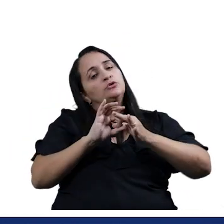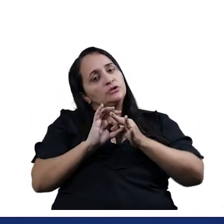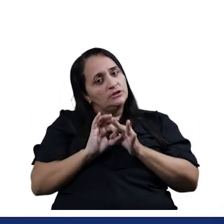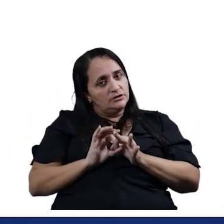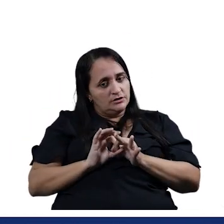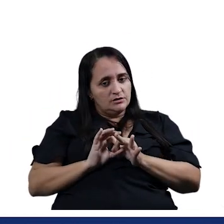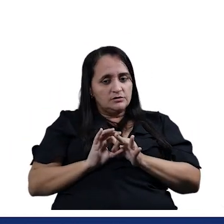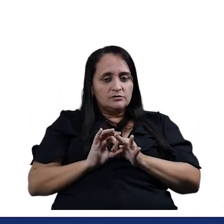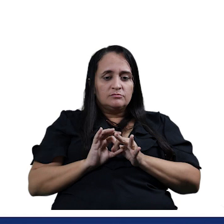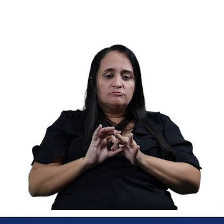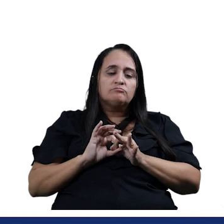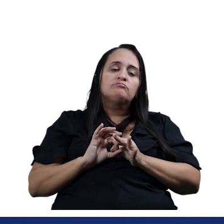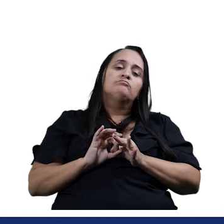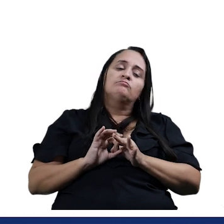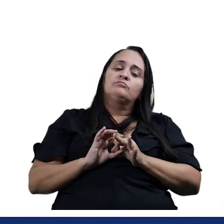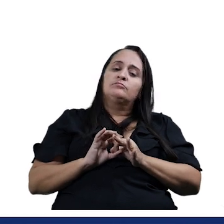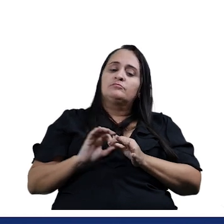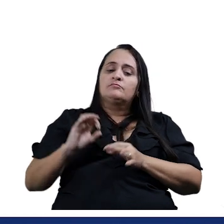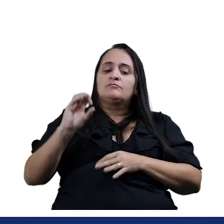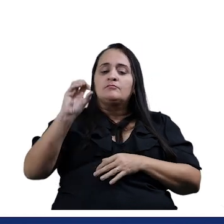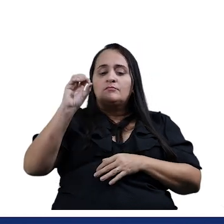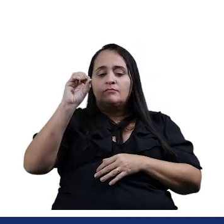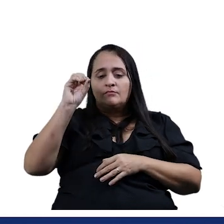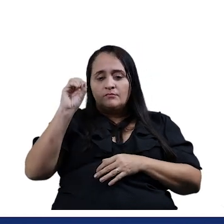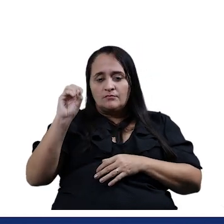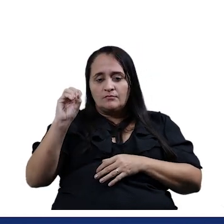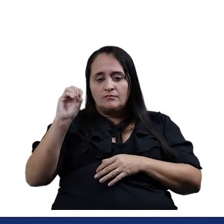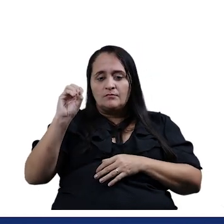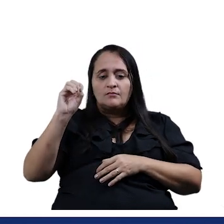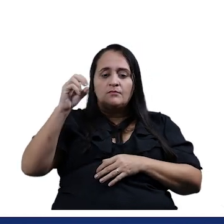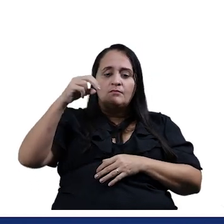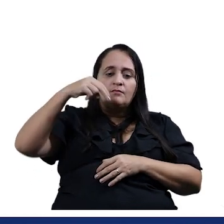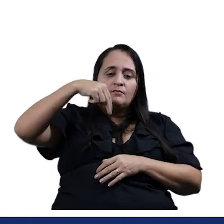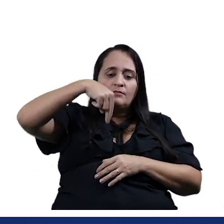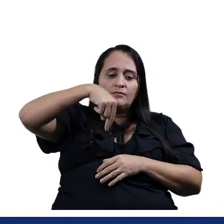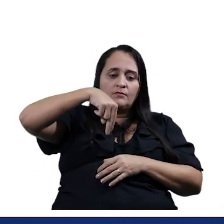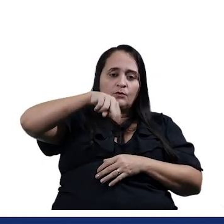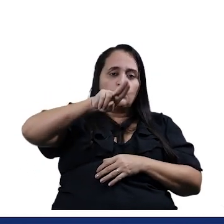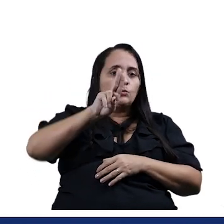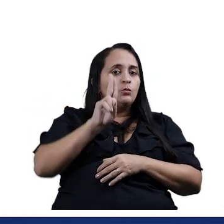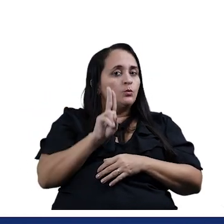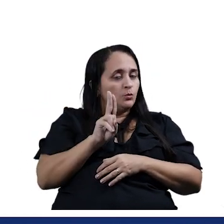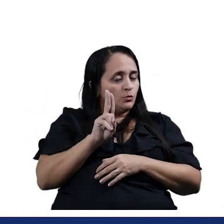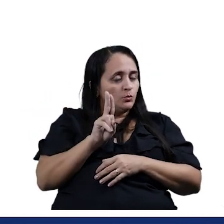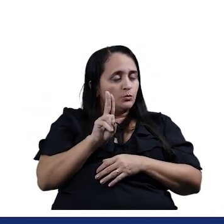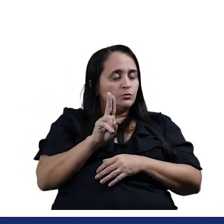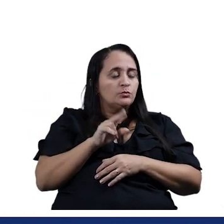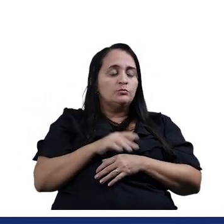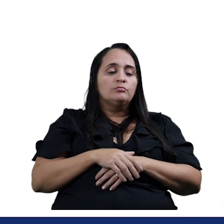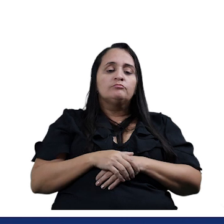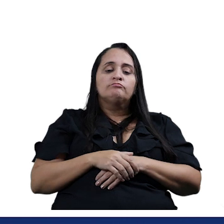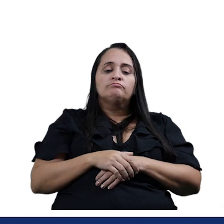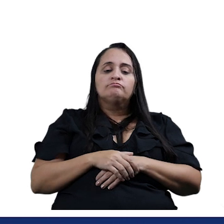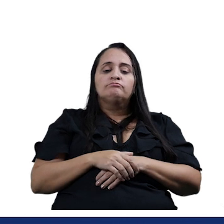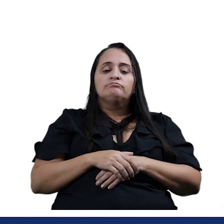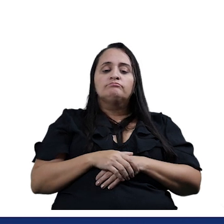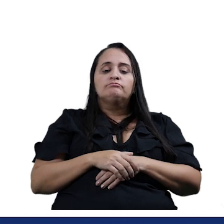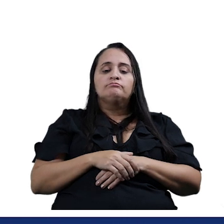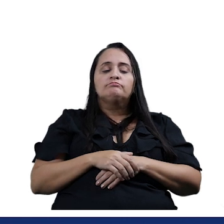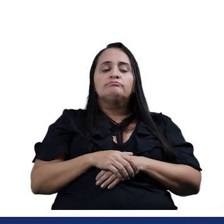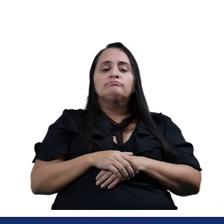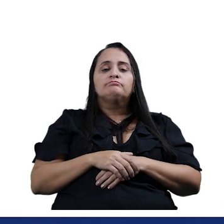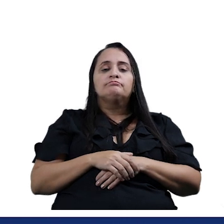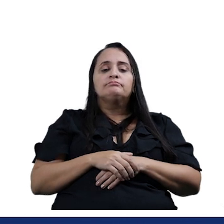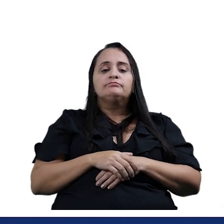das Nações Unidas, que é a famosa ONU, né? Entre parênteses aqui, ONU, é